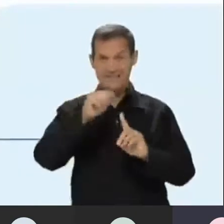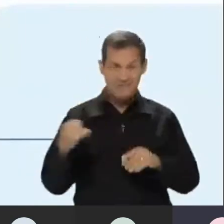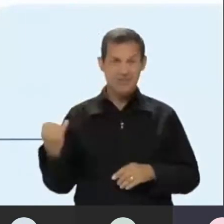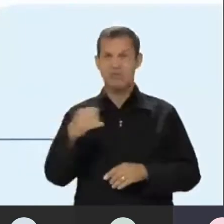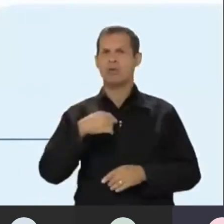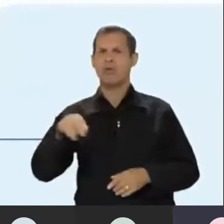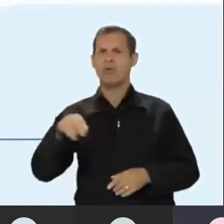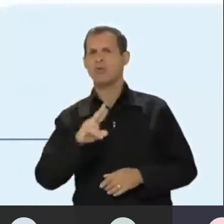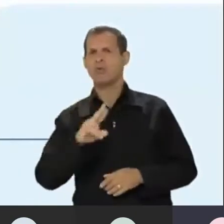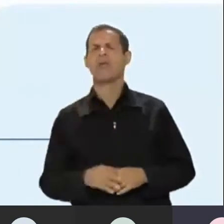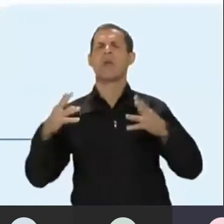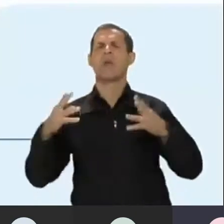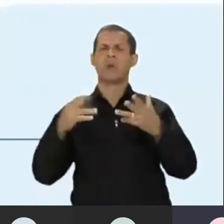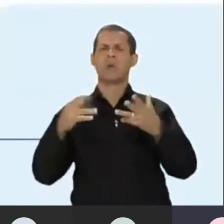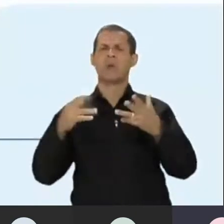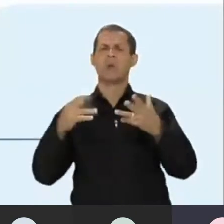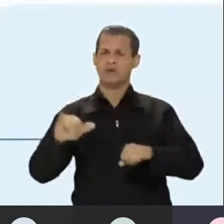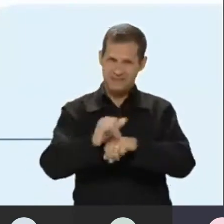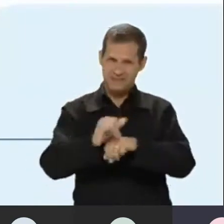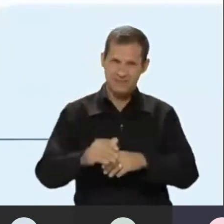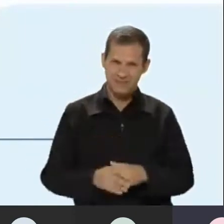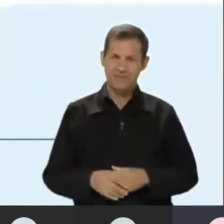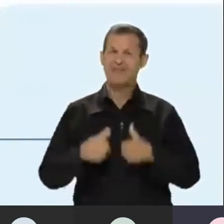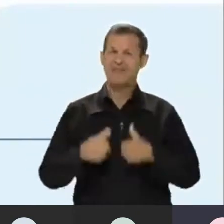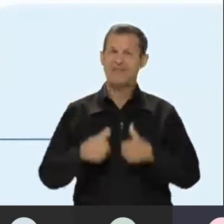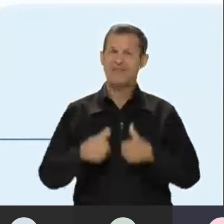nesse mês, é interessante eu utilizar todas as